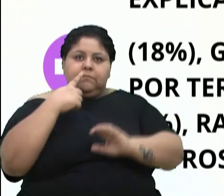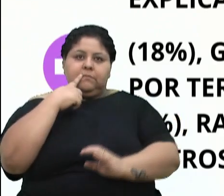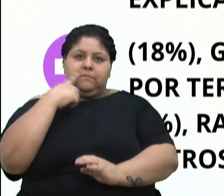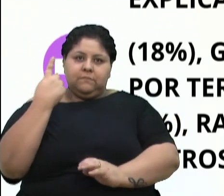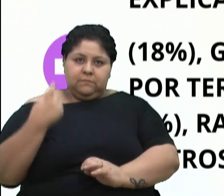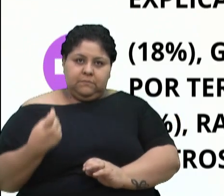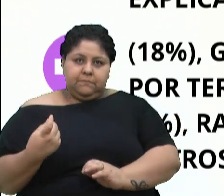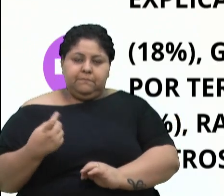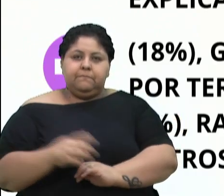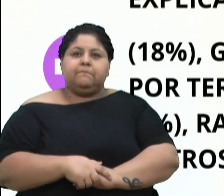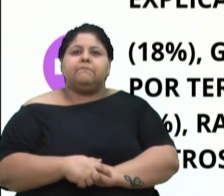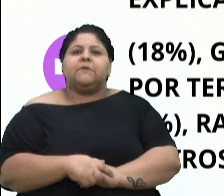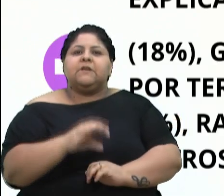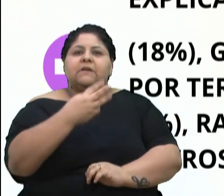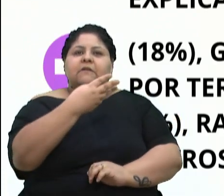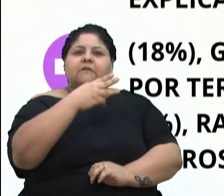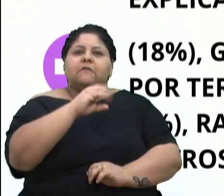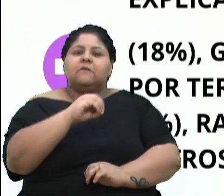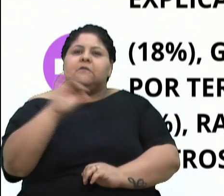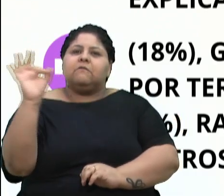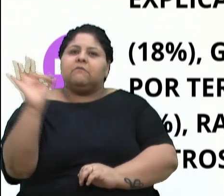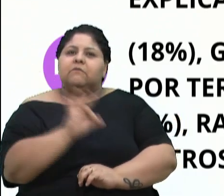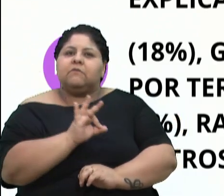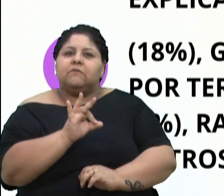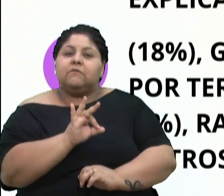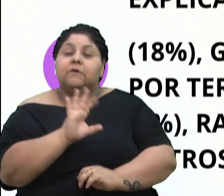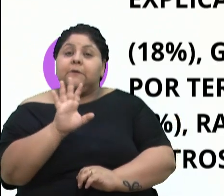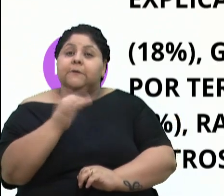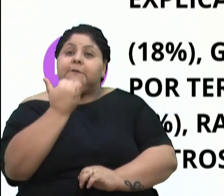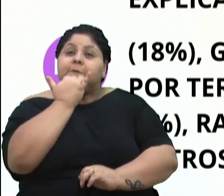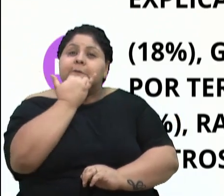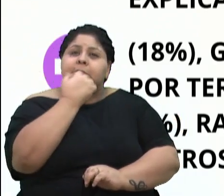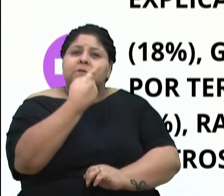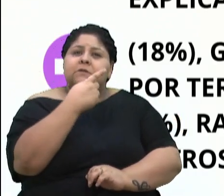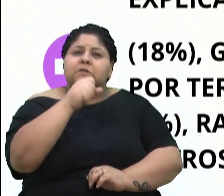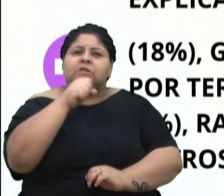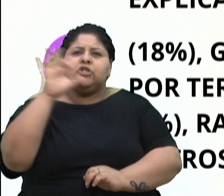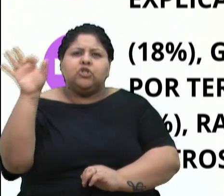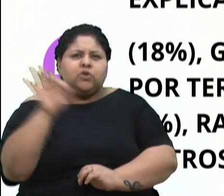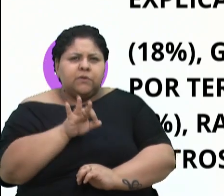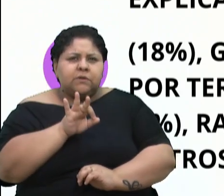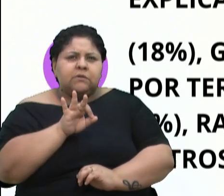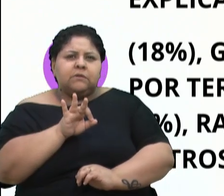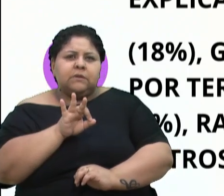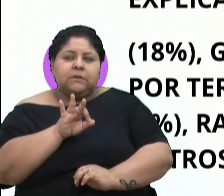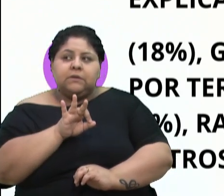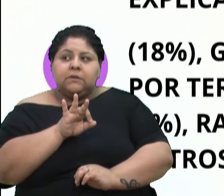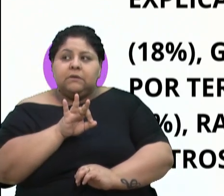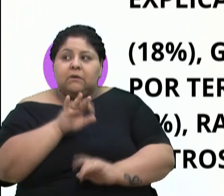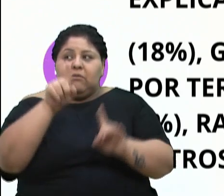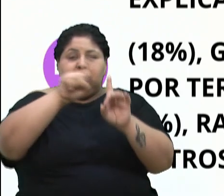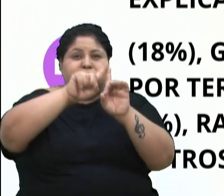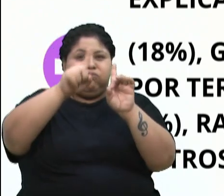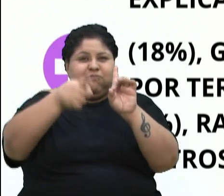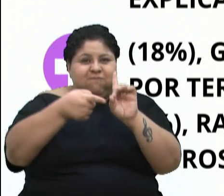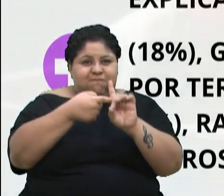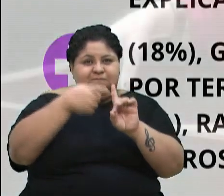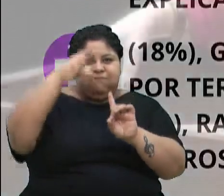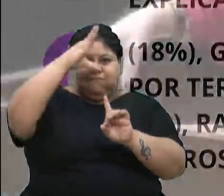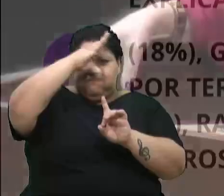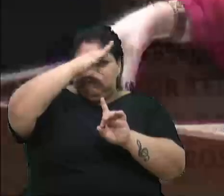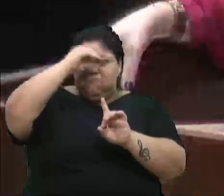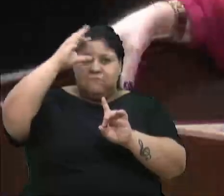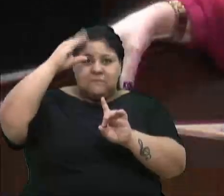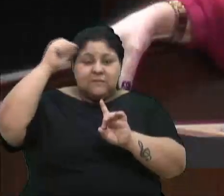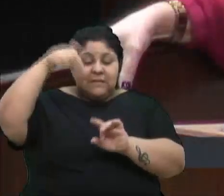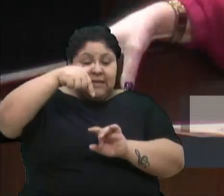Frigeri. 30%, aliás, 18% é por gravidez na adolescência, né? E